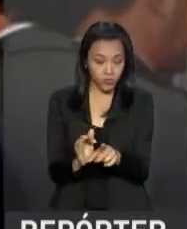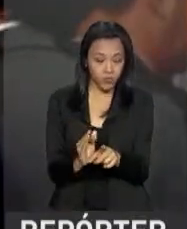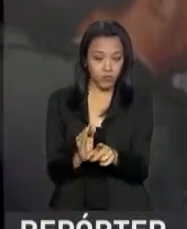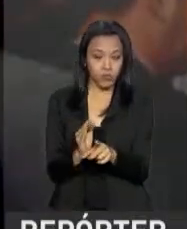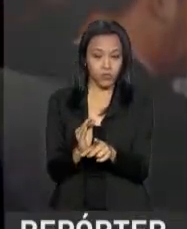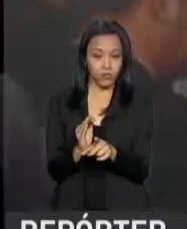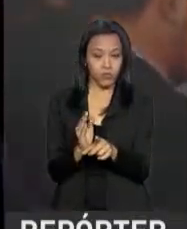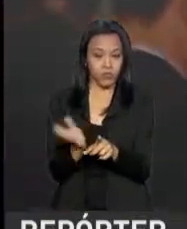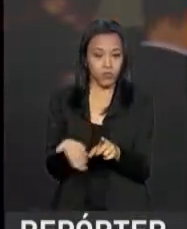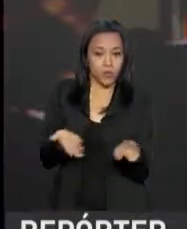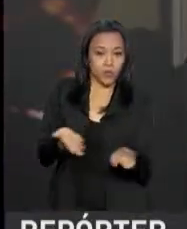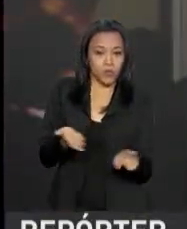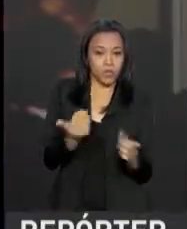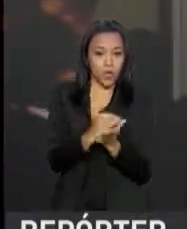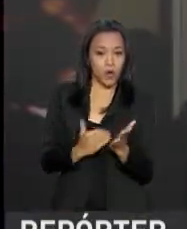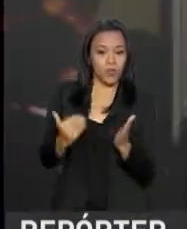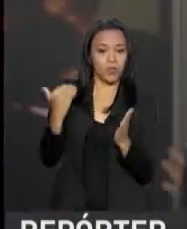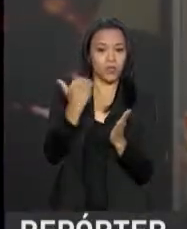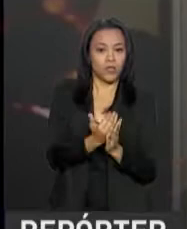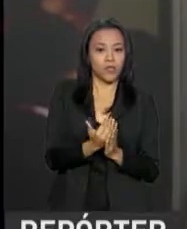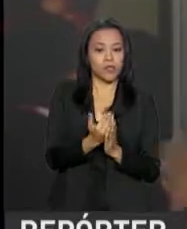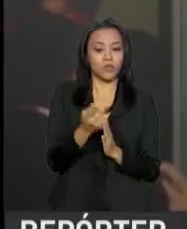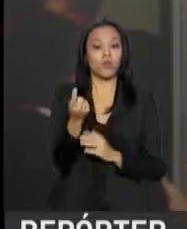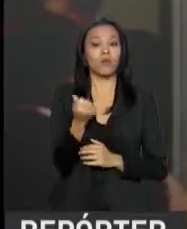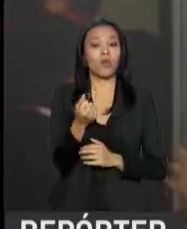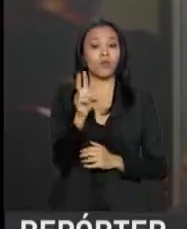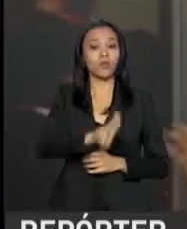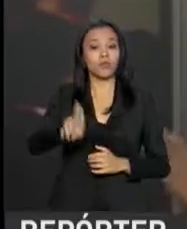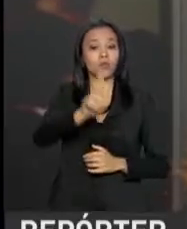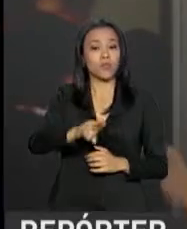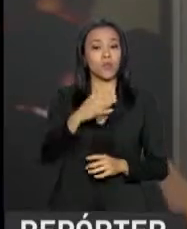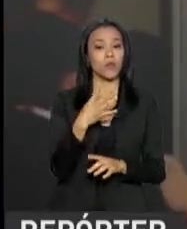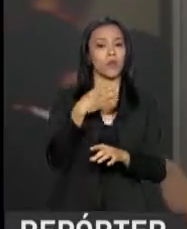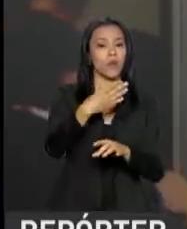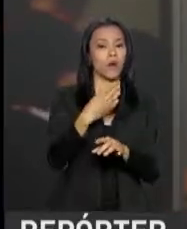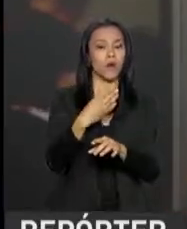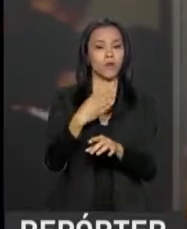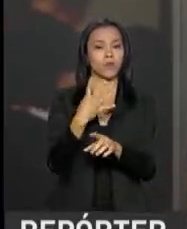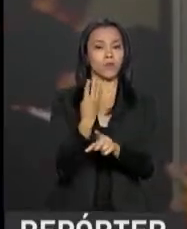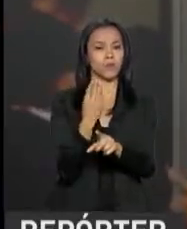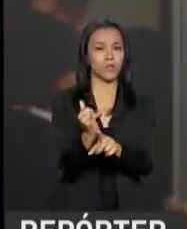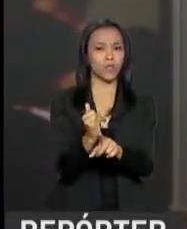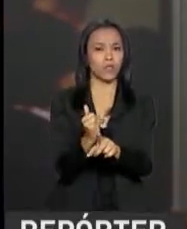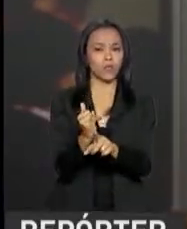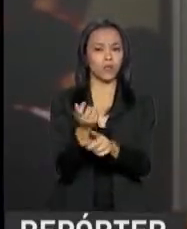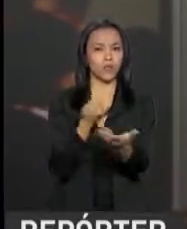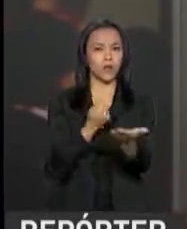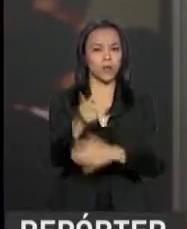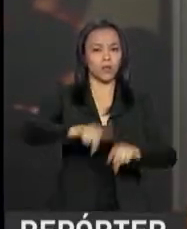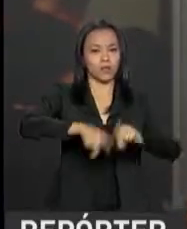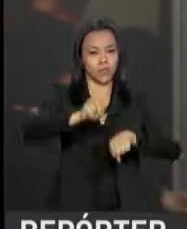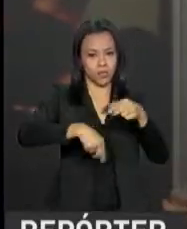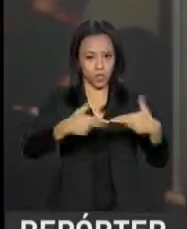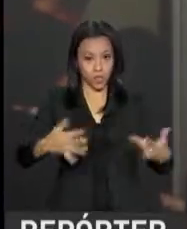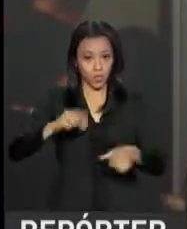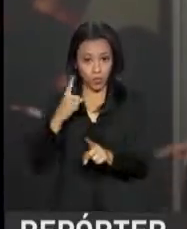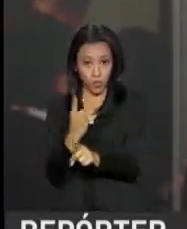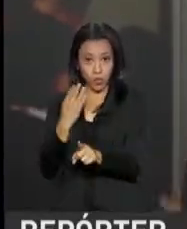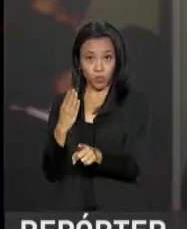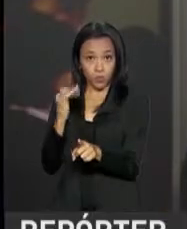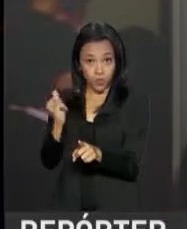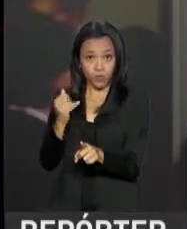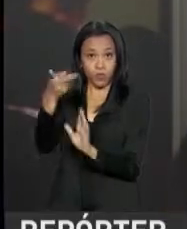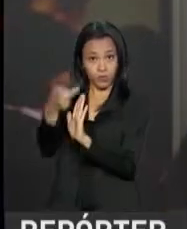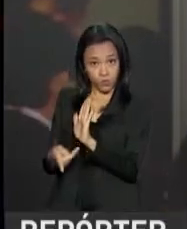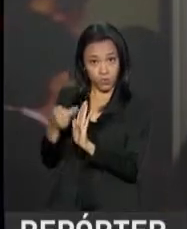é o valor a ser usado em 2018 são 4 bilhões para é a compra de equipamentos ele 1 bilhão para projetos